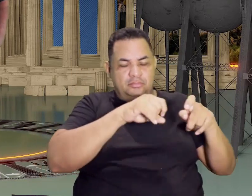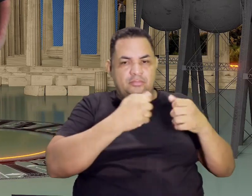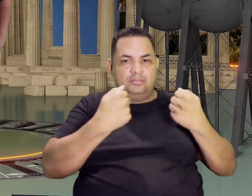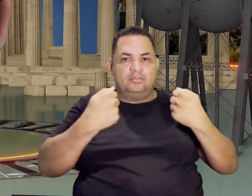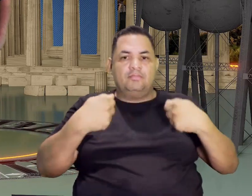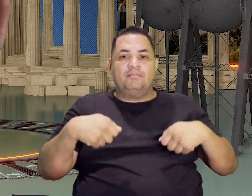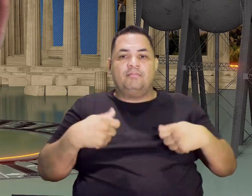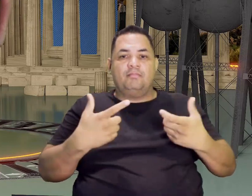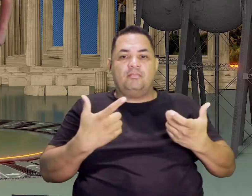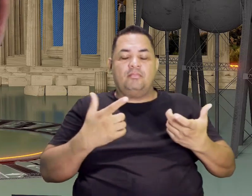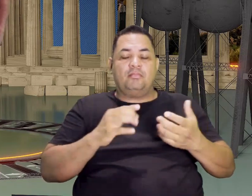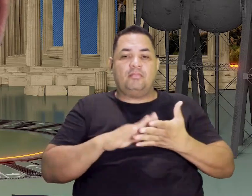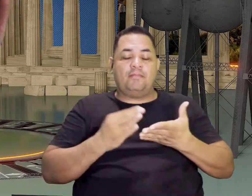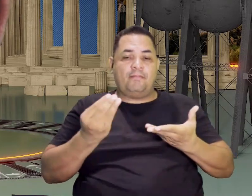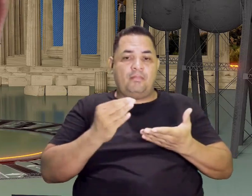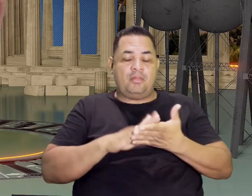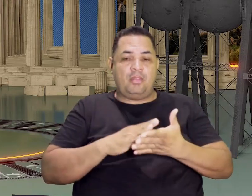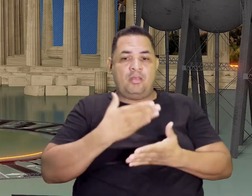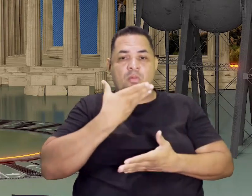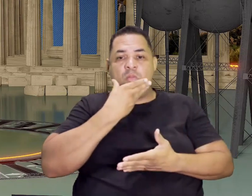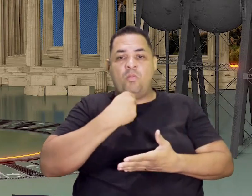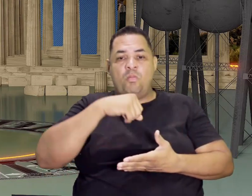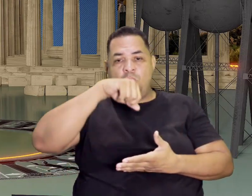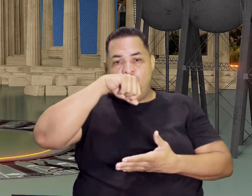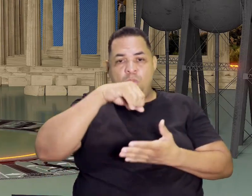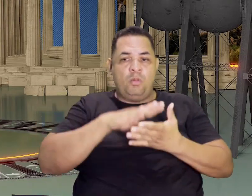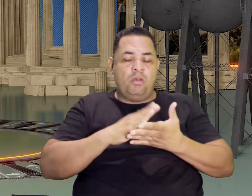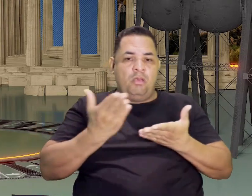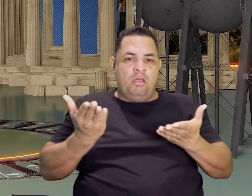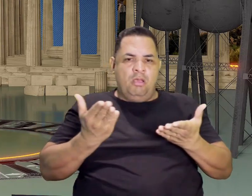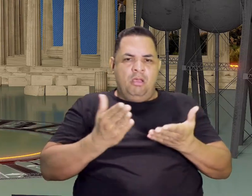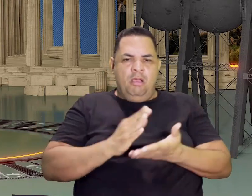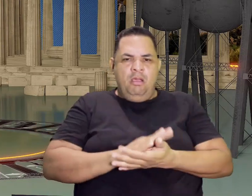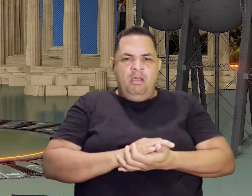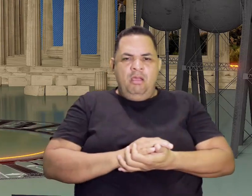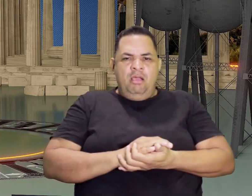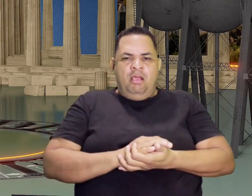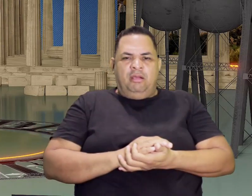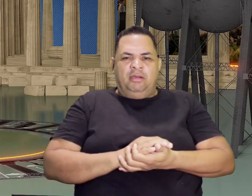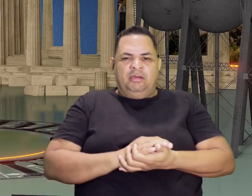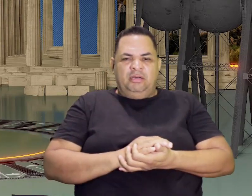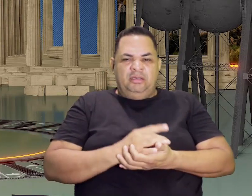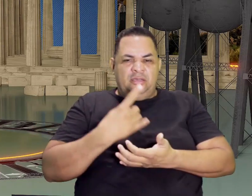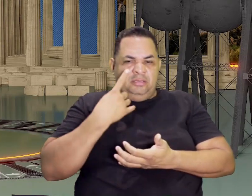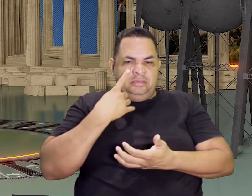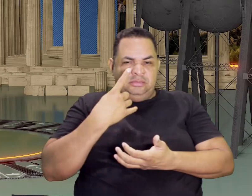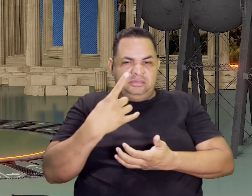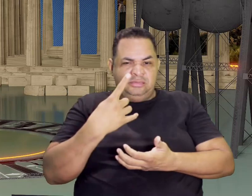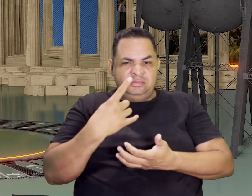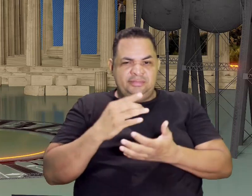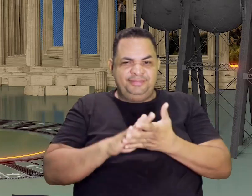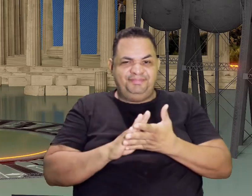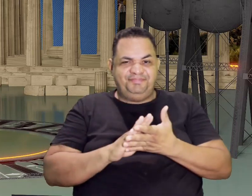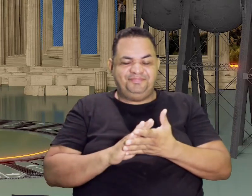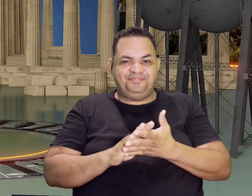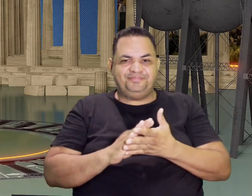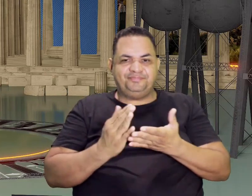vocês podem, né? Inclusive seus pais, os pais deles, etc. Eles veem, né, nessa